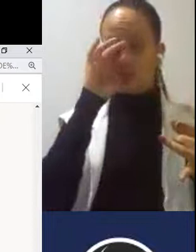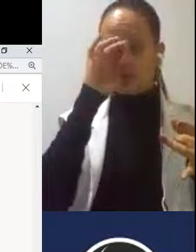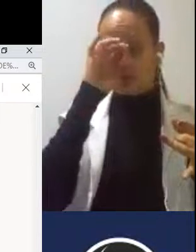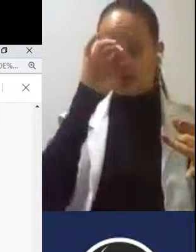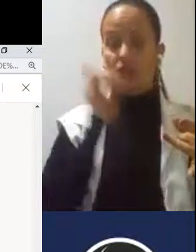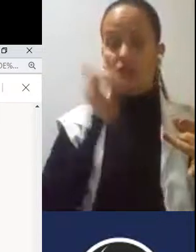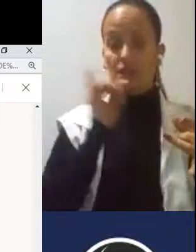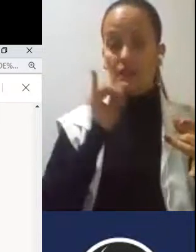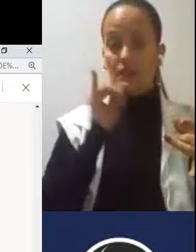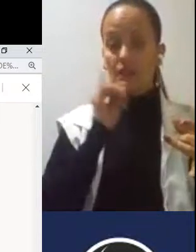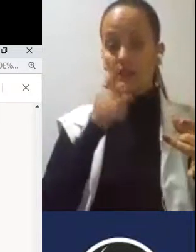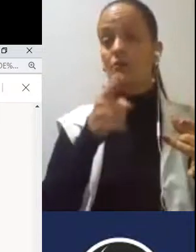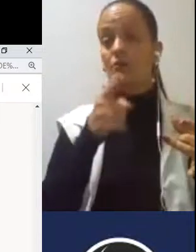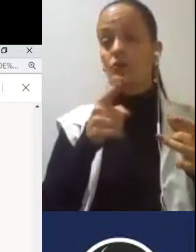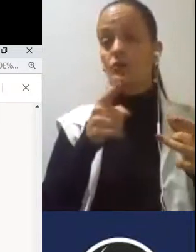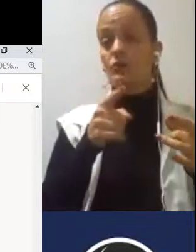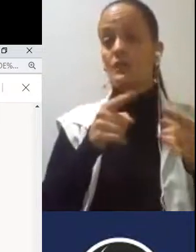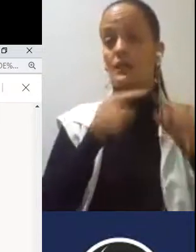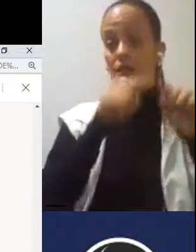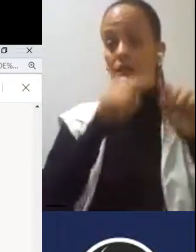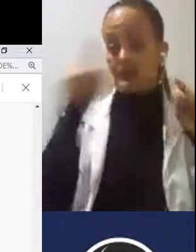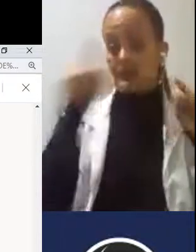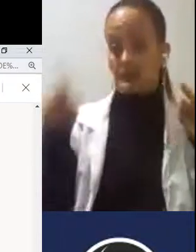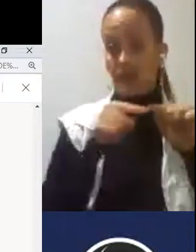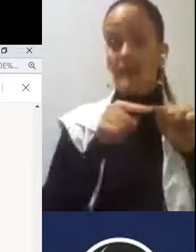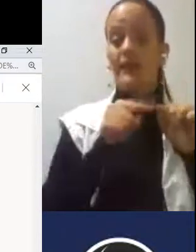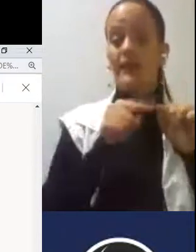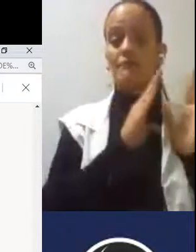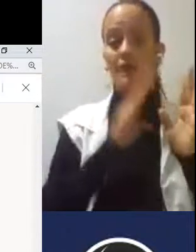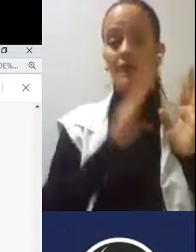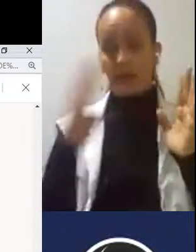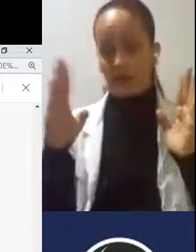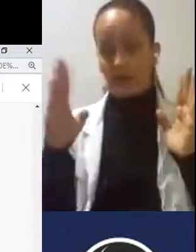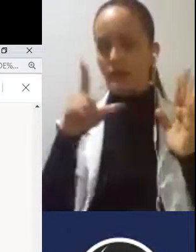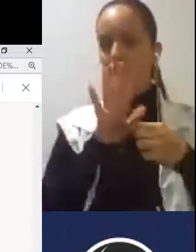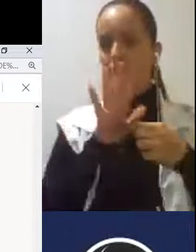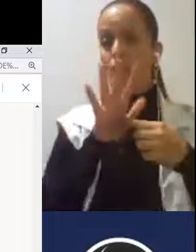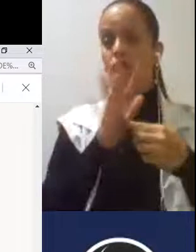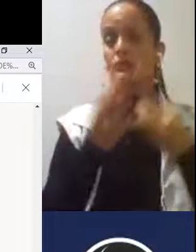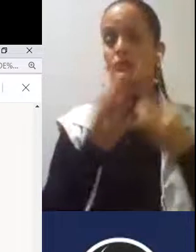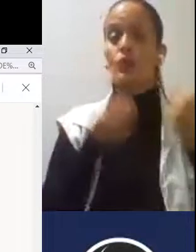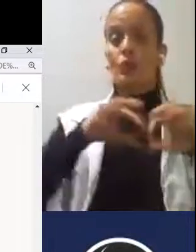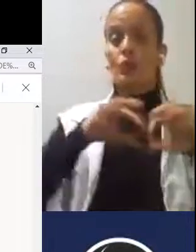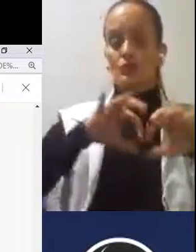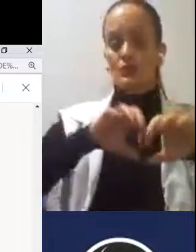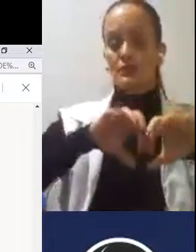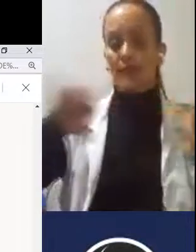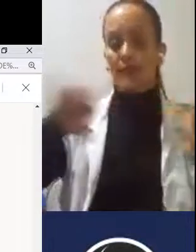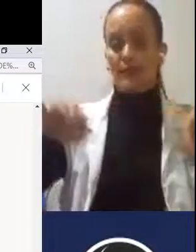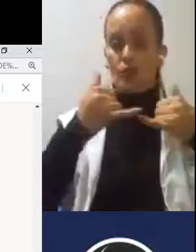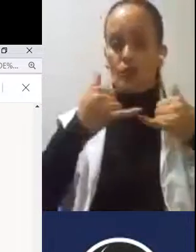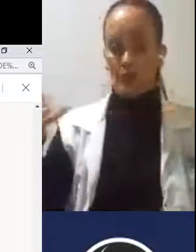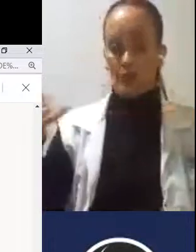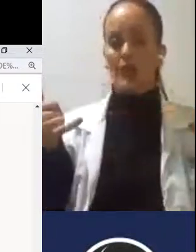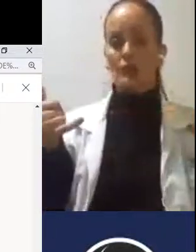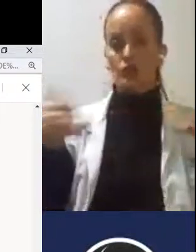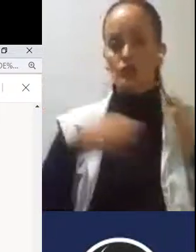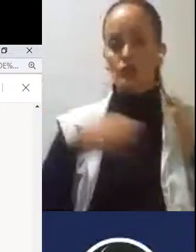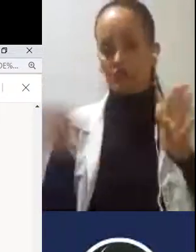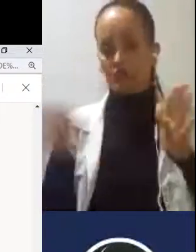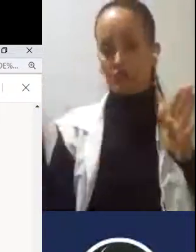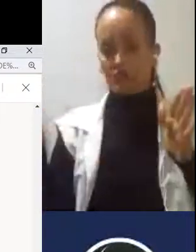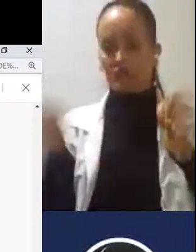circuito em série, circuito em paralelo, mostrando, né, a questão da divisão da corrente, circuito misto. Então, tem